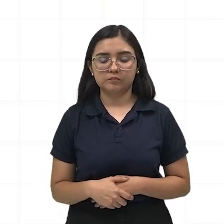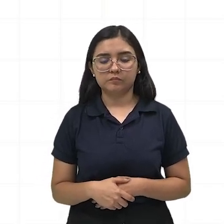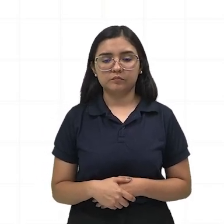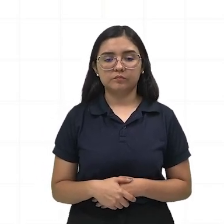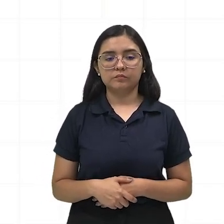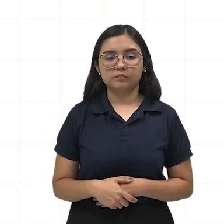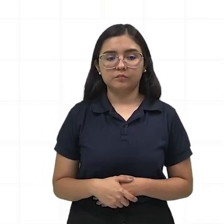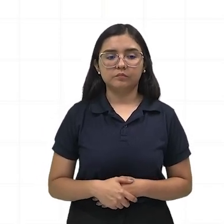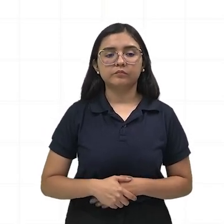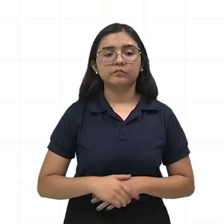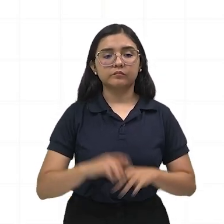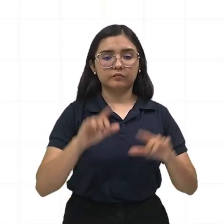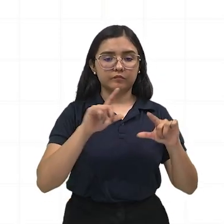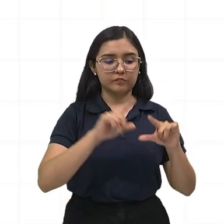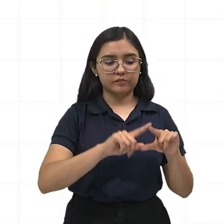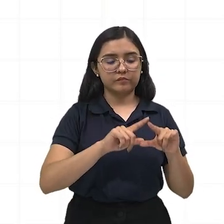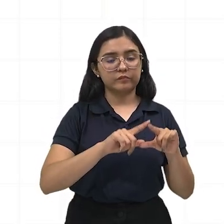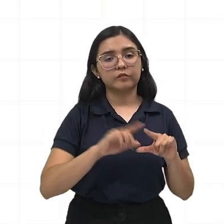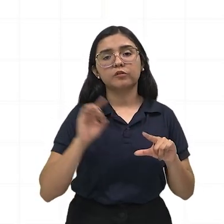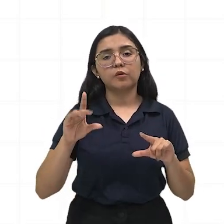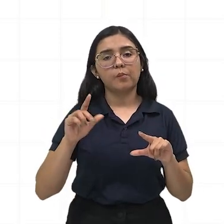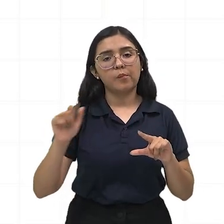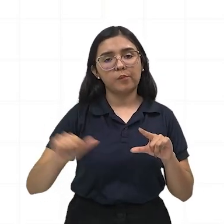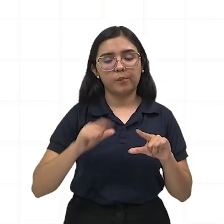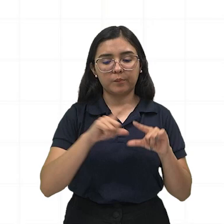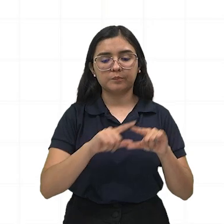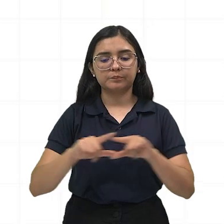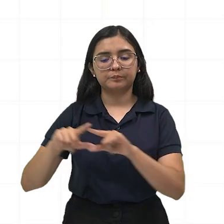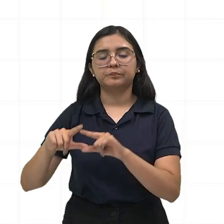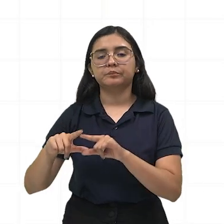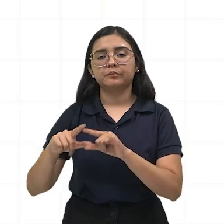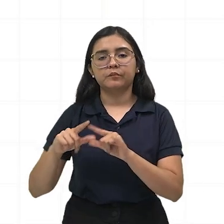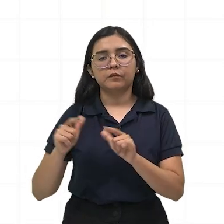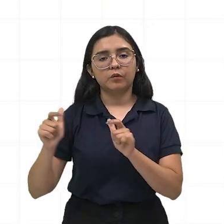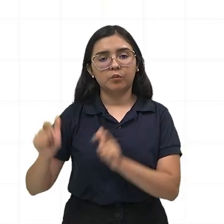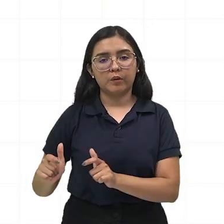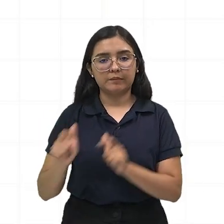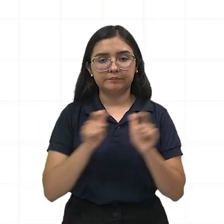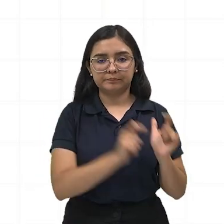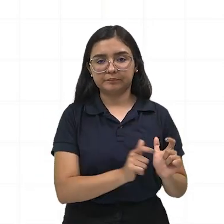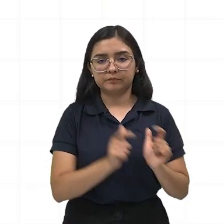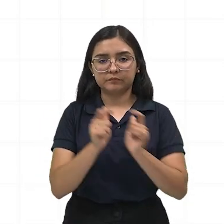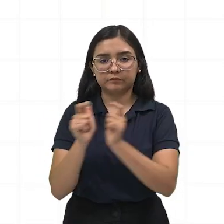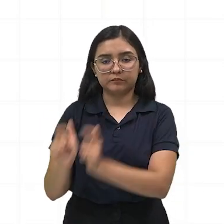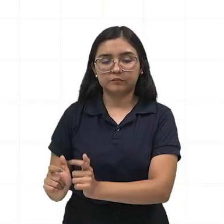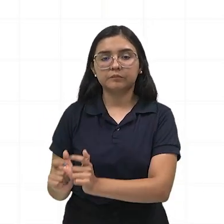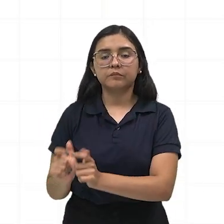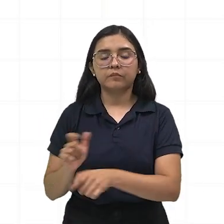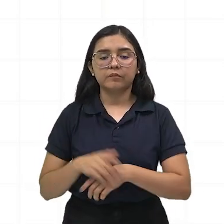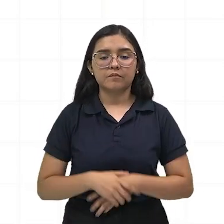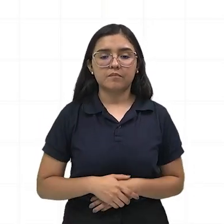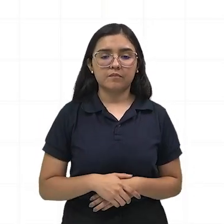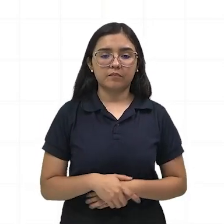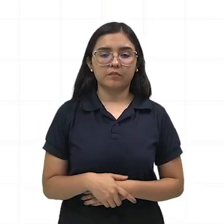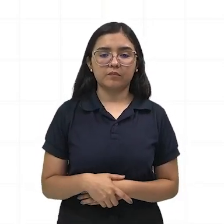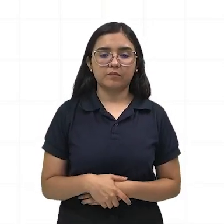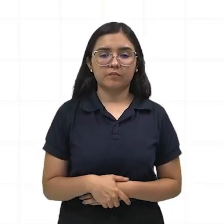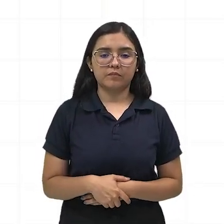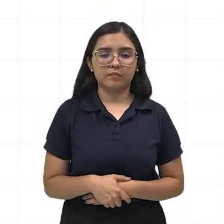ele estava na posição inicial e foi para outra posição. Ele mudou de lugar, ele foi transportado,